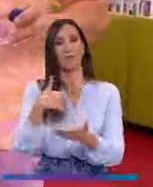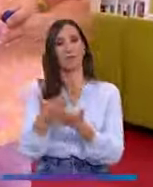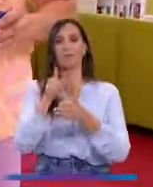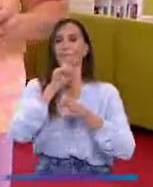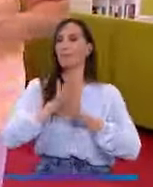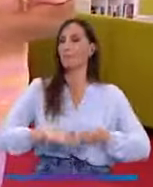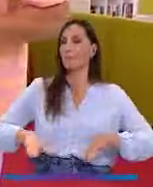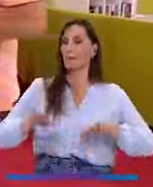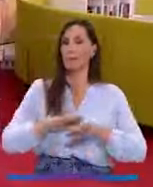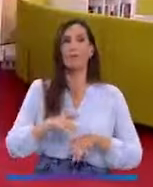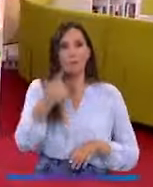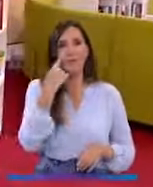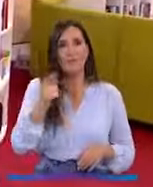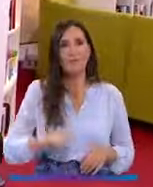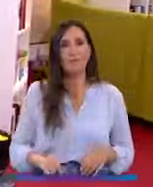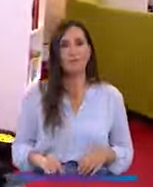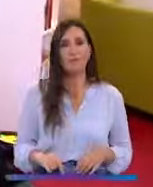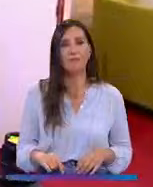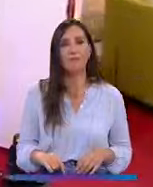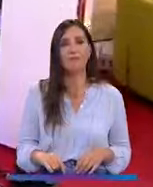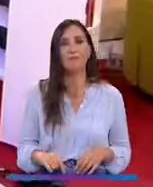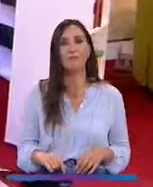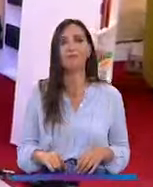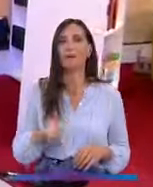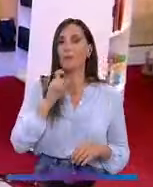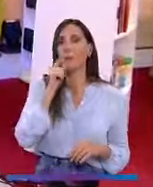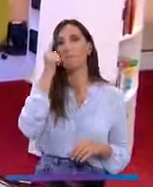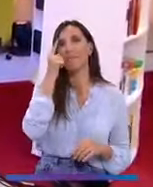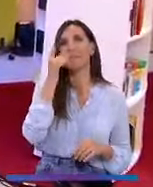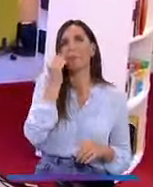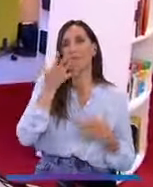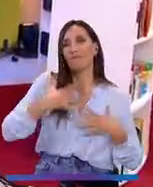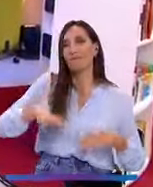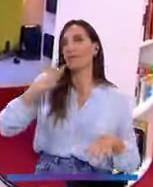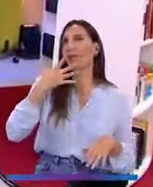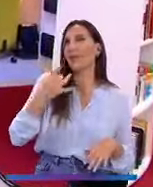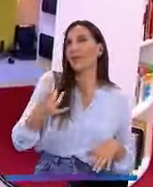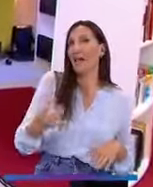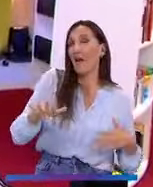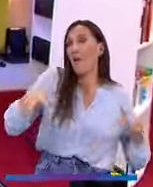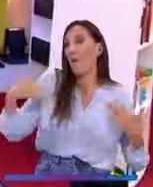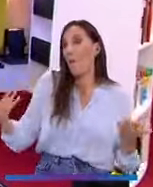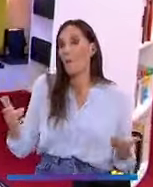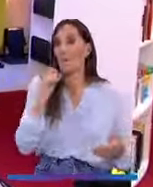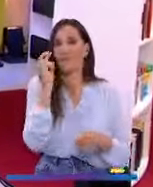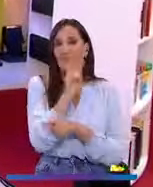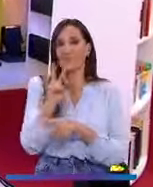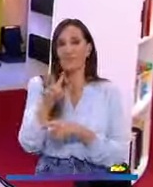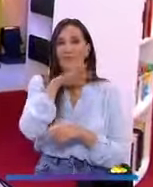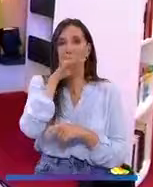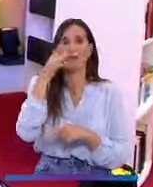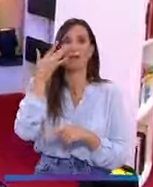já pensa. Ah, estás a ver? Mas não viu. Se calhar já fica a pensar nas férias do Natal, ou se calhar vai visitar a família